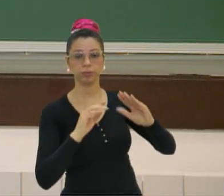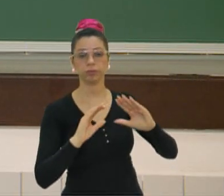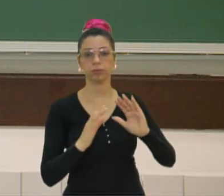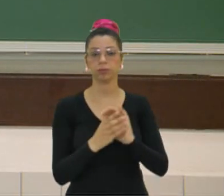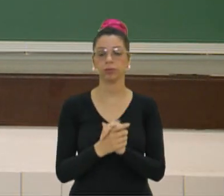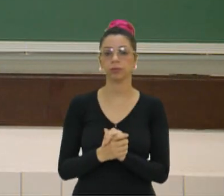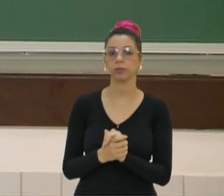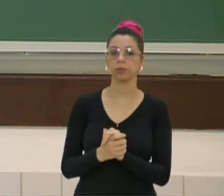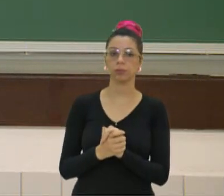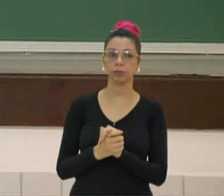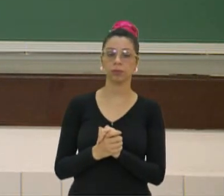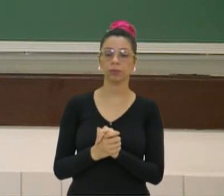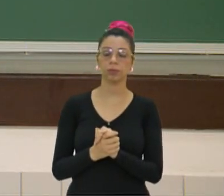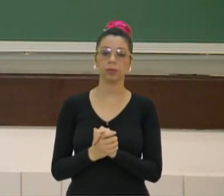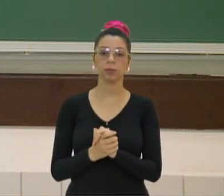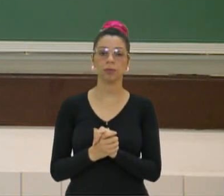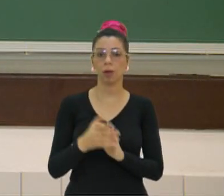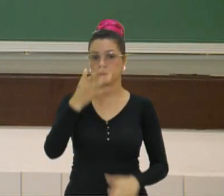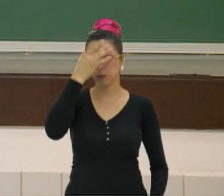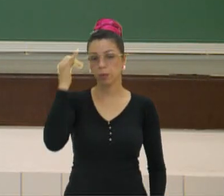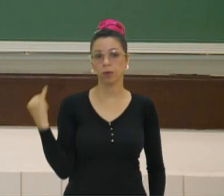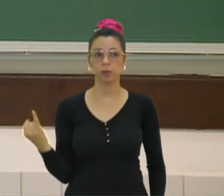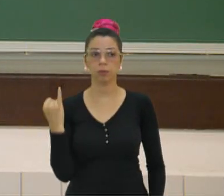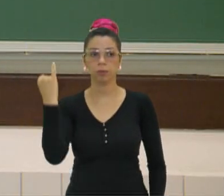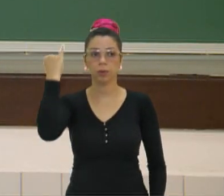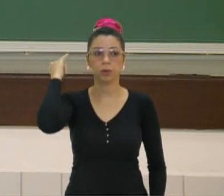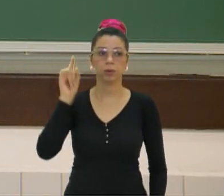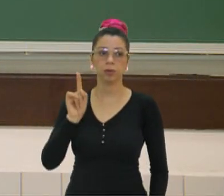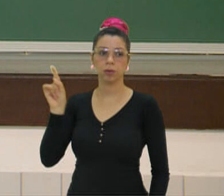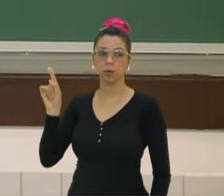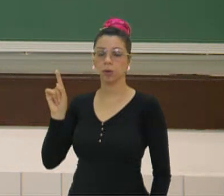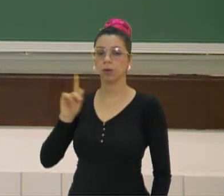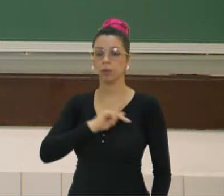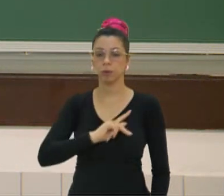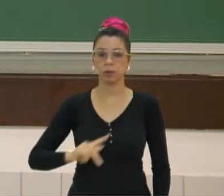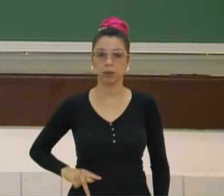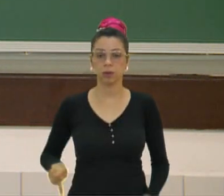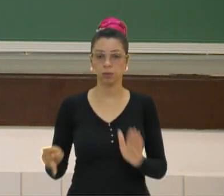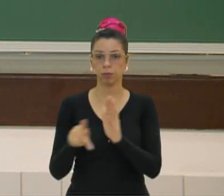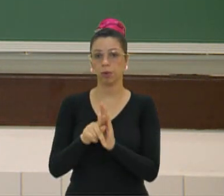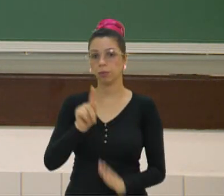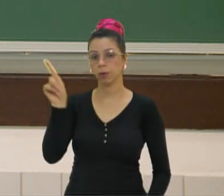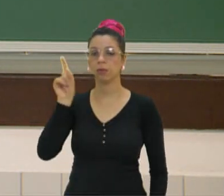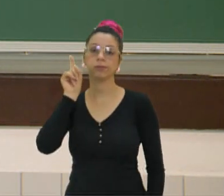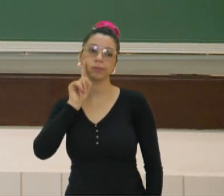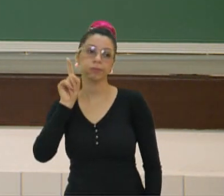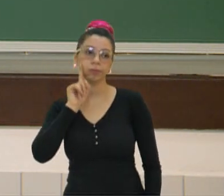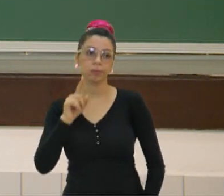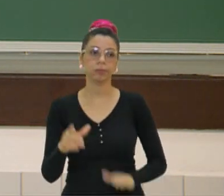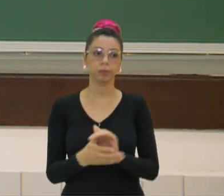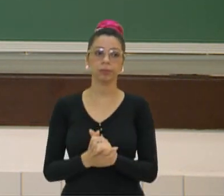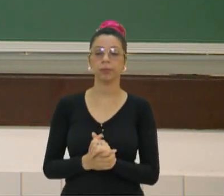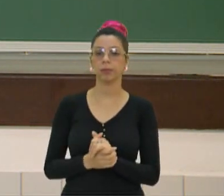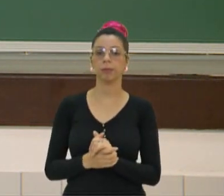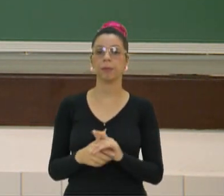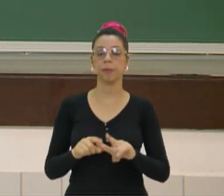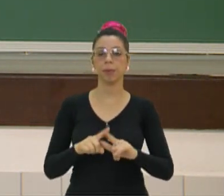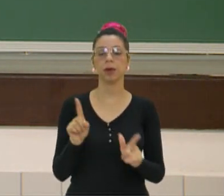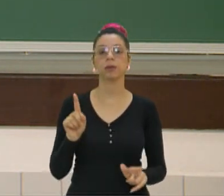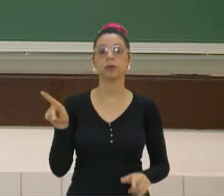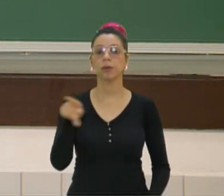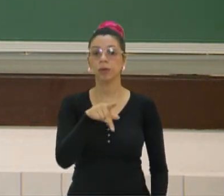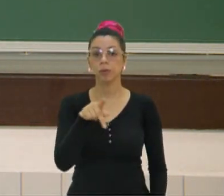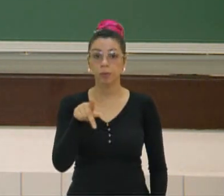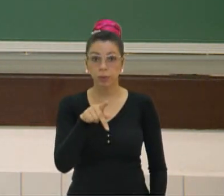1947, entre os membros importantes, aí o presidente Truman, né? O presidente norte-americano, esteve hospedado aí. Mas o que o professor lembra aqui, e eu destaquei no slide,